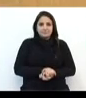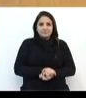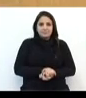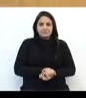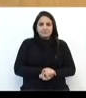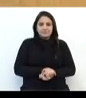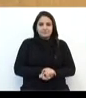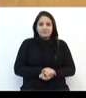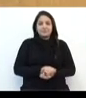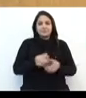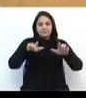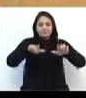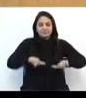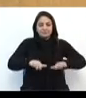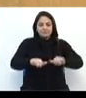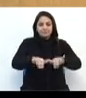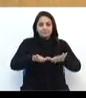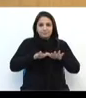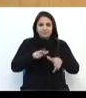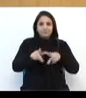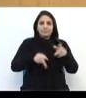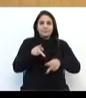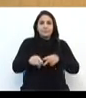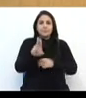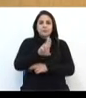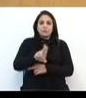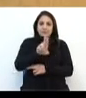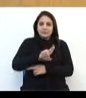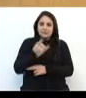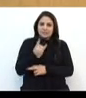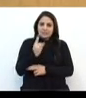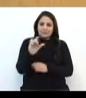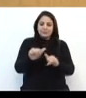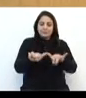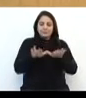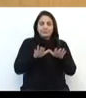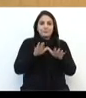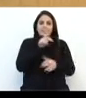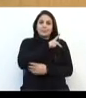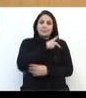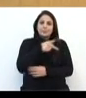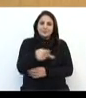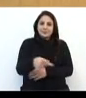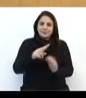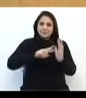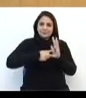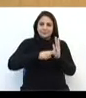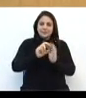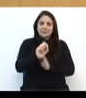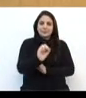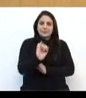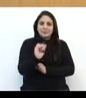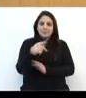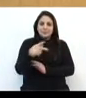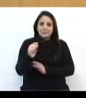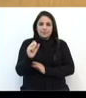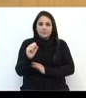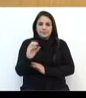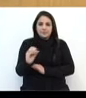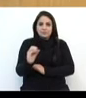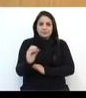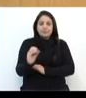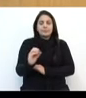O espaço da Tribuna Popular foi ocupado na última sessão plenária pelo presidente do Simpasso. Entre as